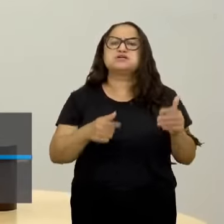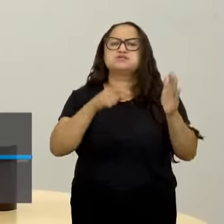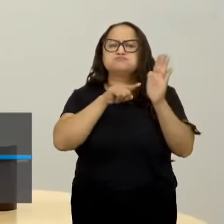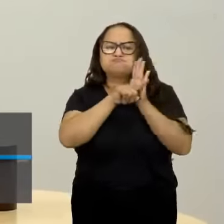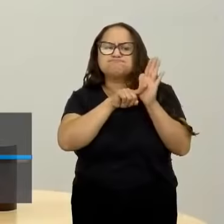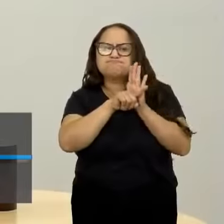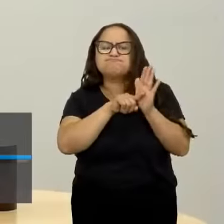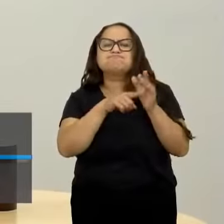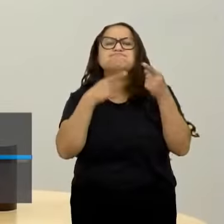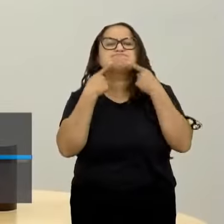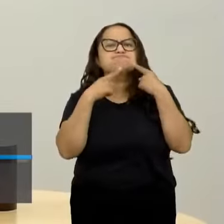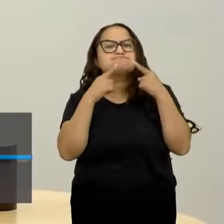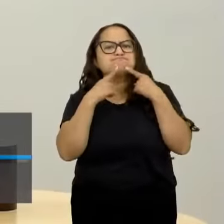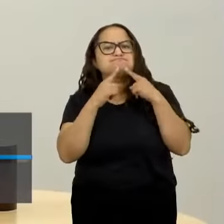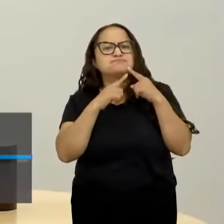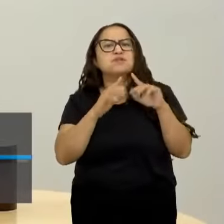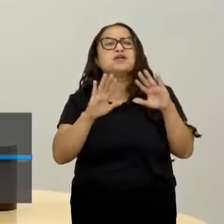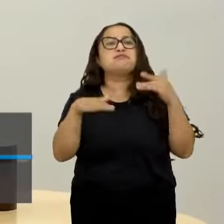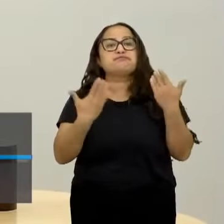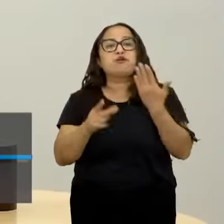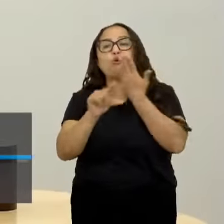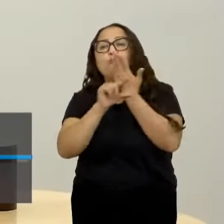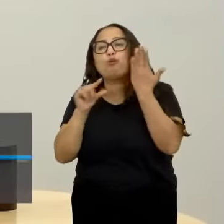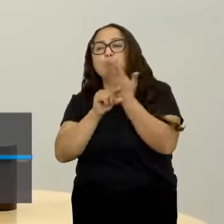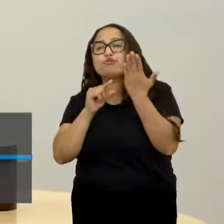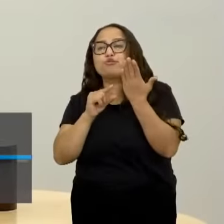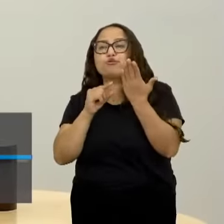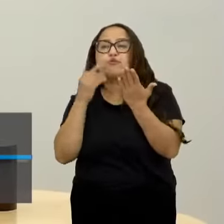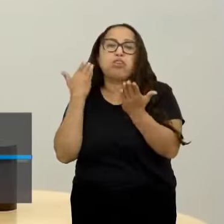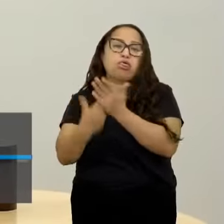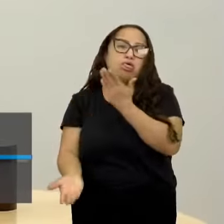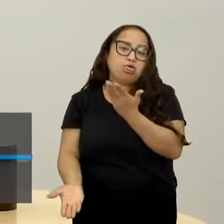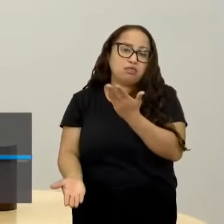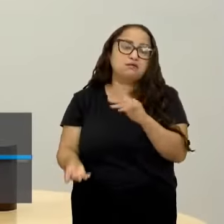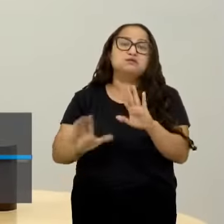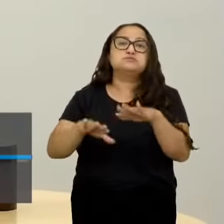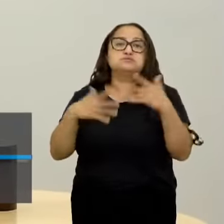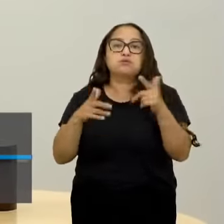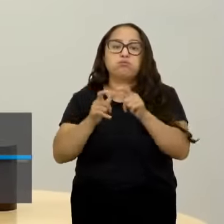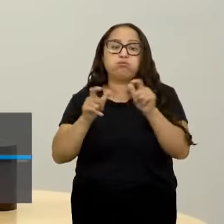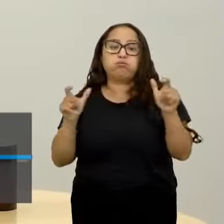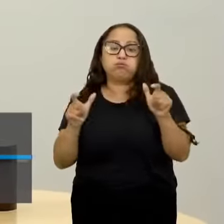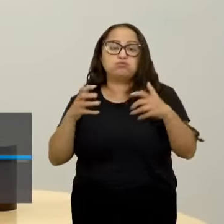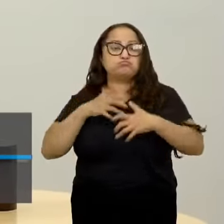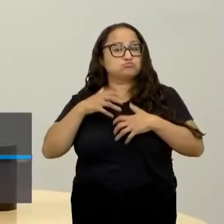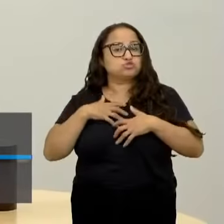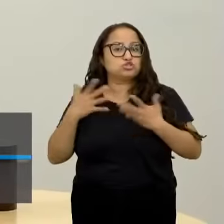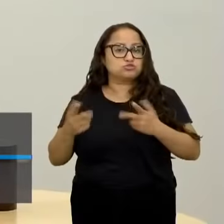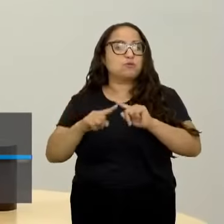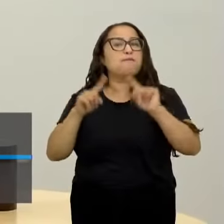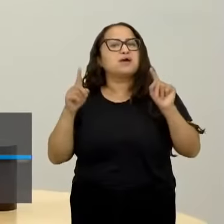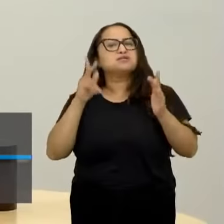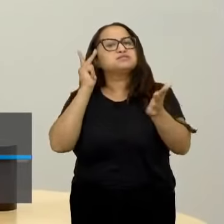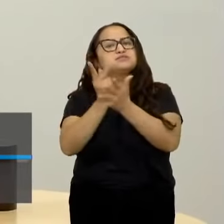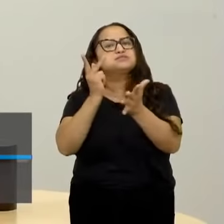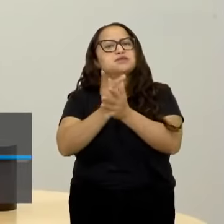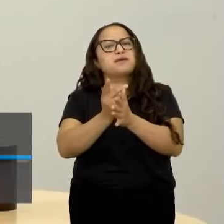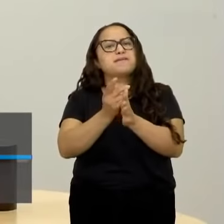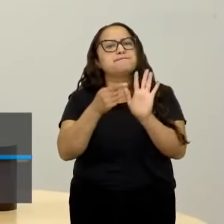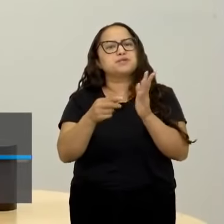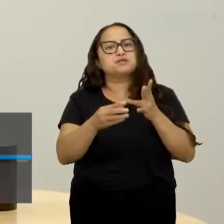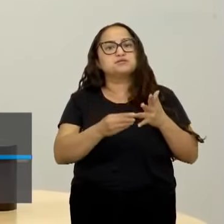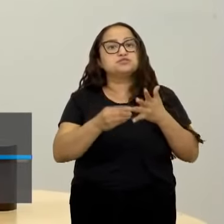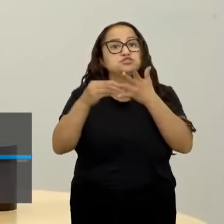negativa por exemplo real o autor se perdeu um pouquinho o autor se Estendeu demais em alguma atitude Mas normalmente as indicam o